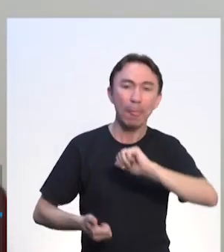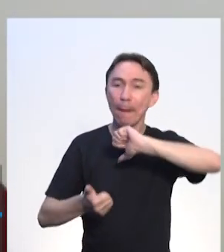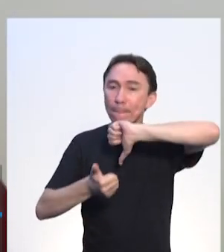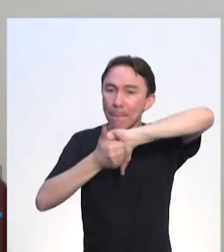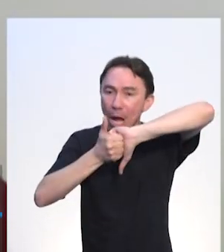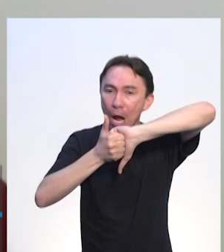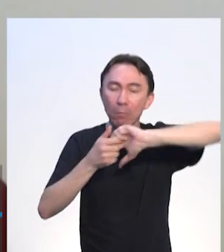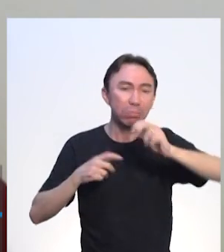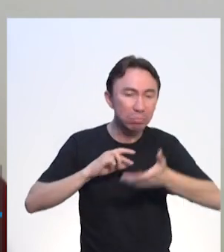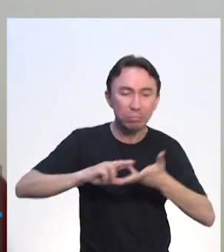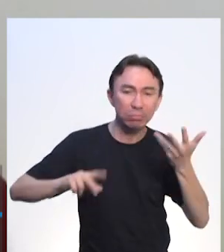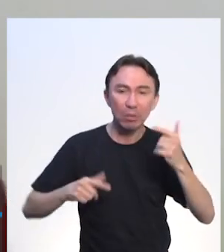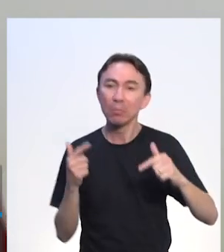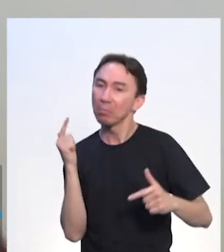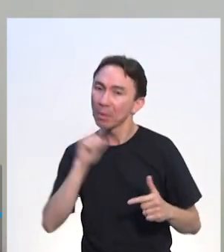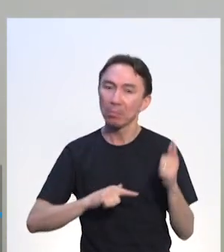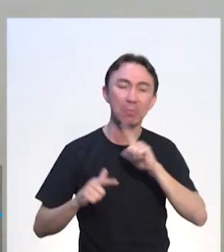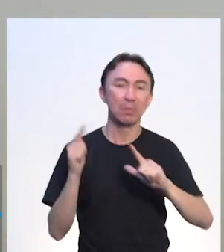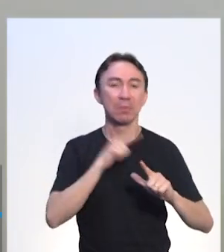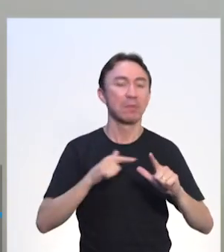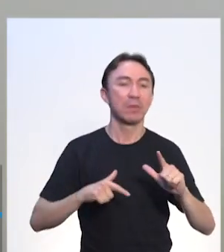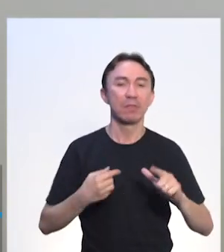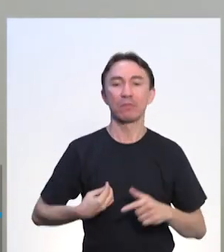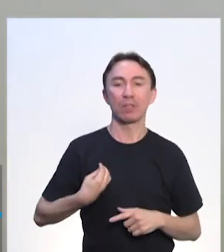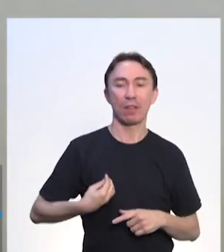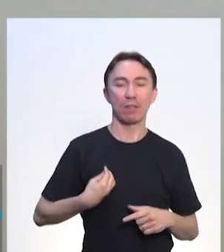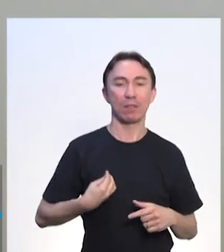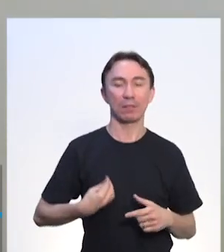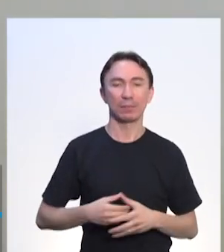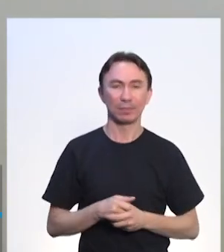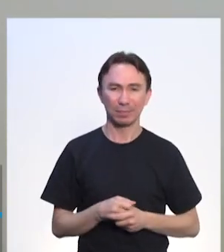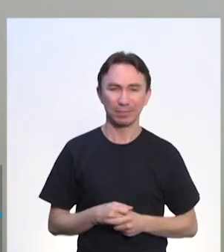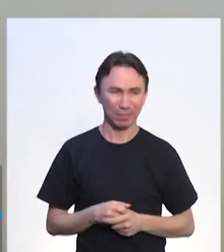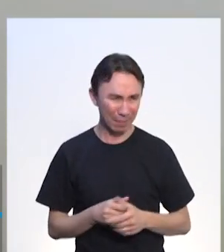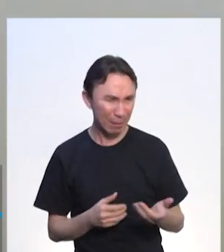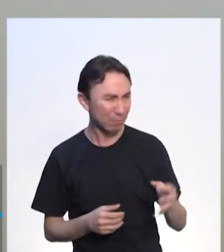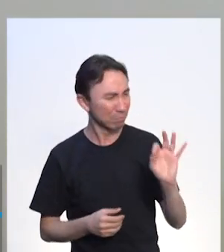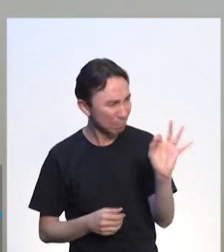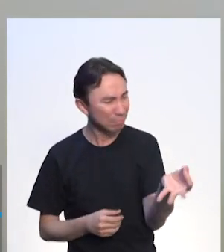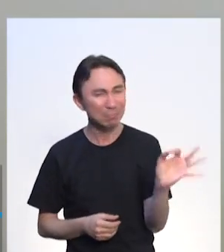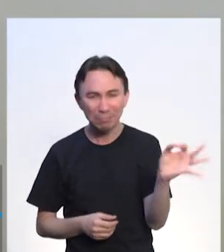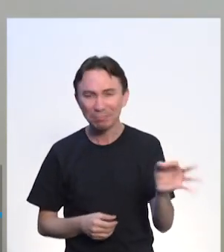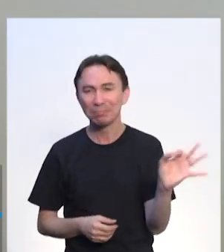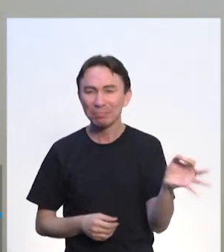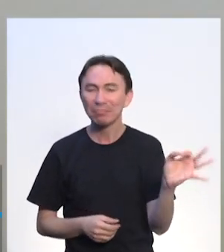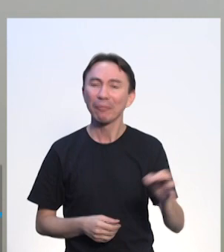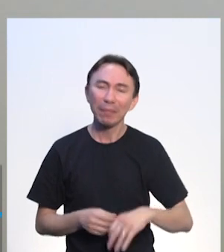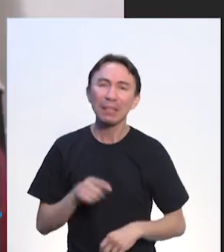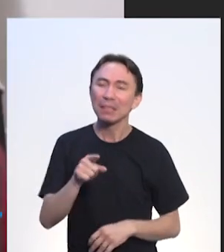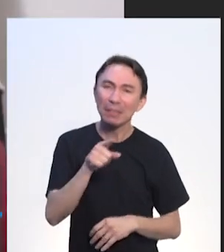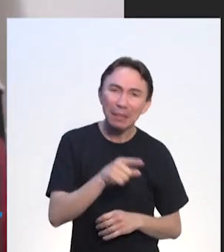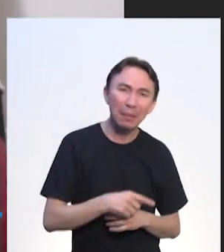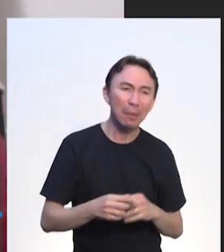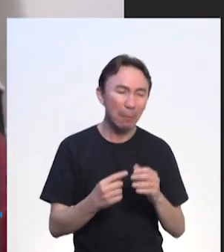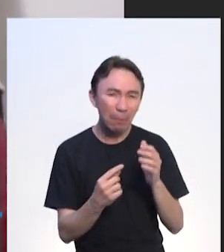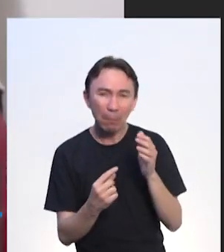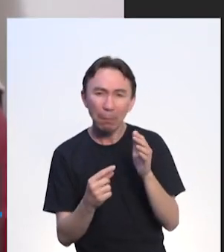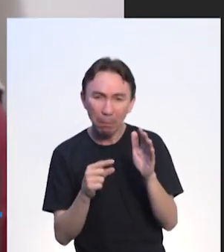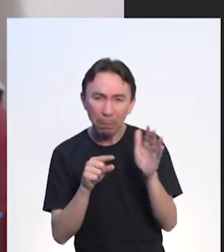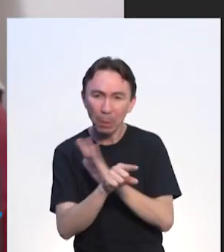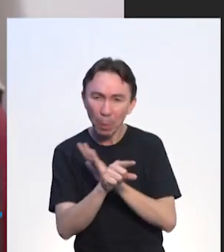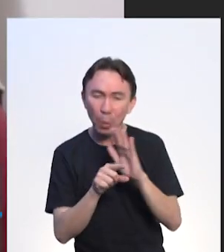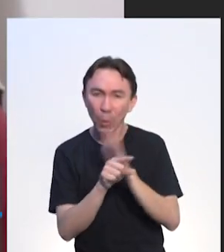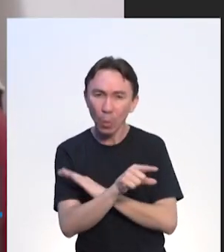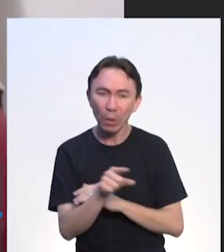sobreviver. Não é isso, Fabi? Exatamente. Para quem está perguntando, esse vídeo é sobre